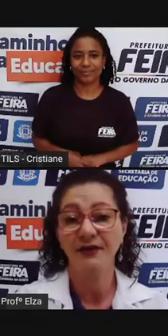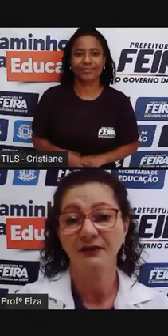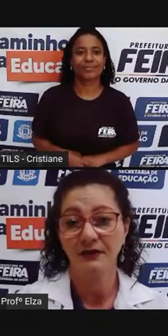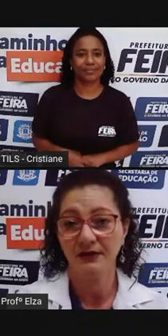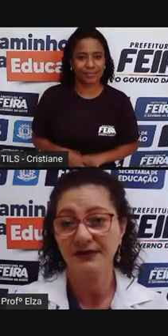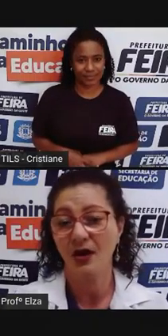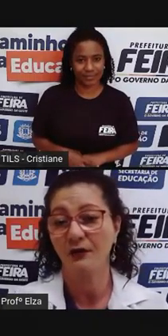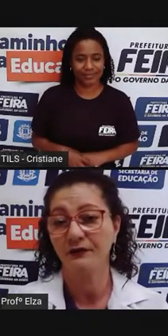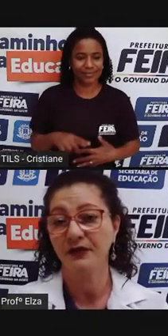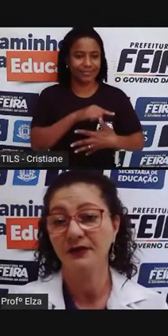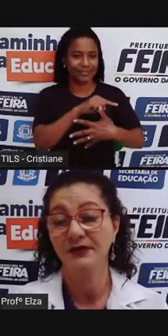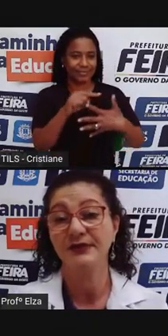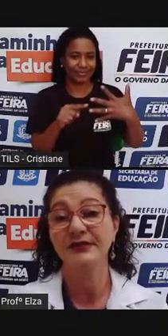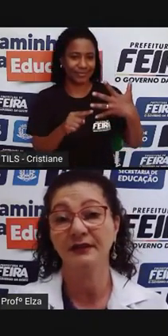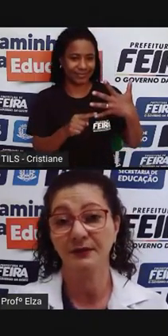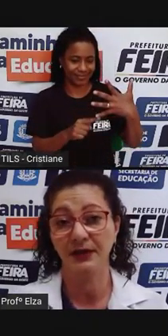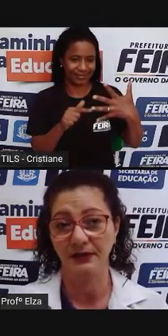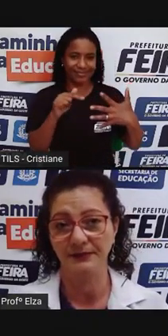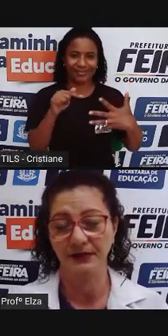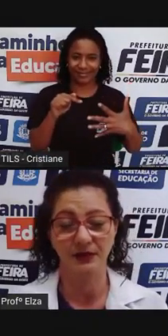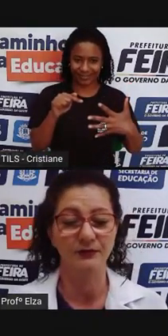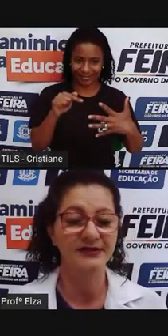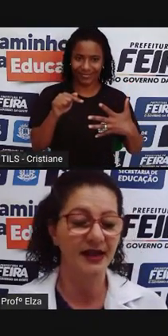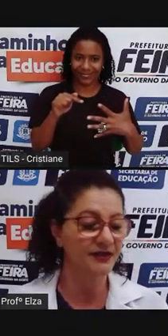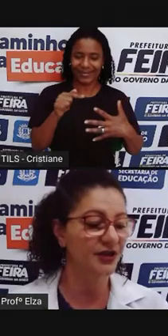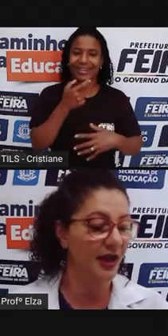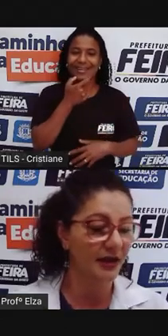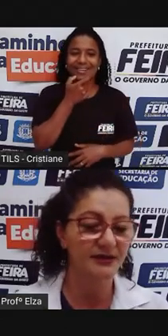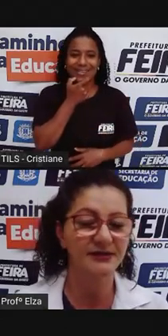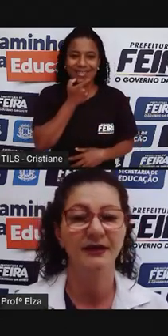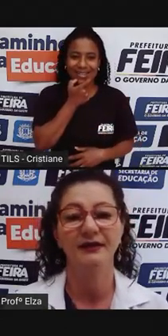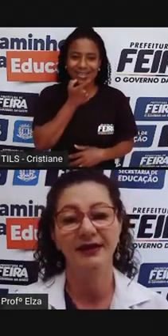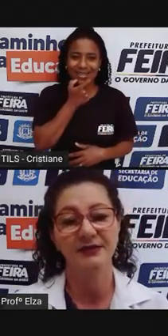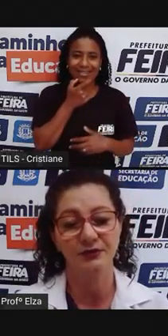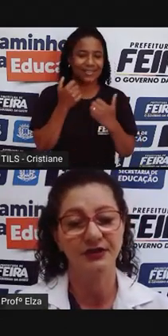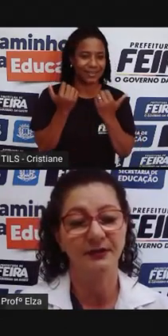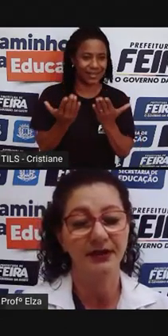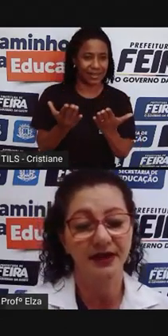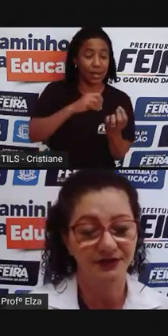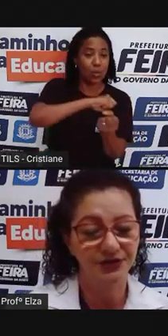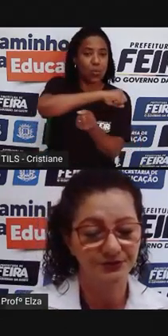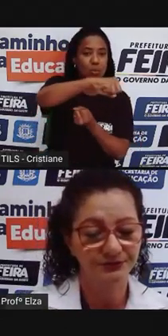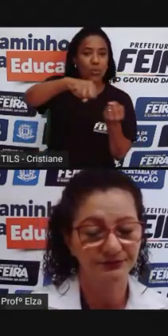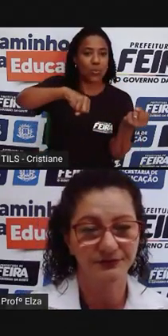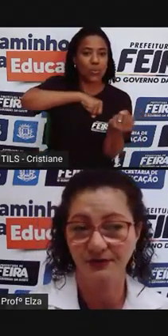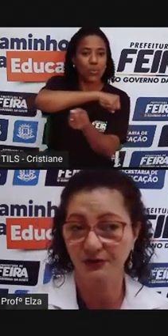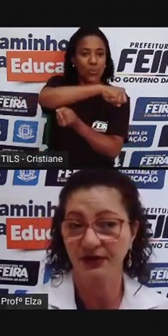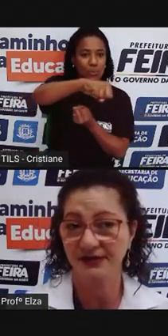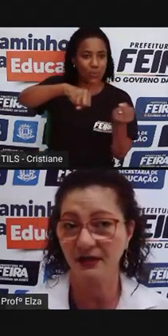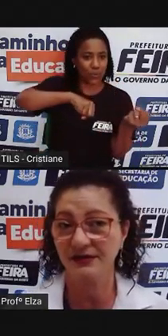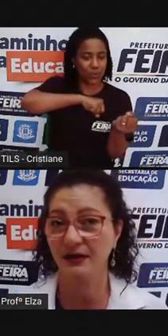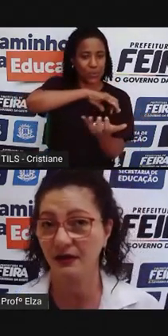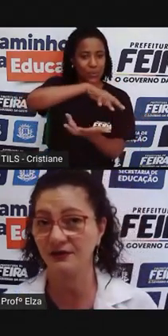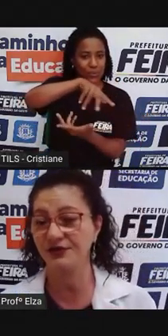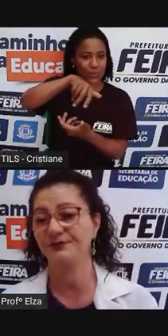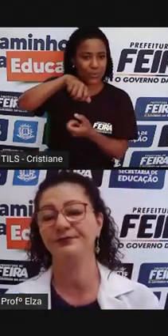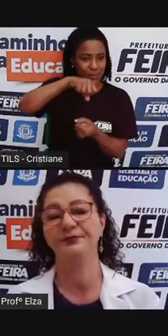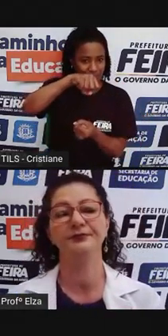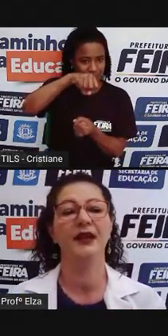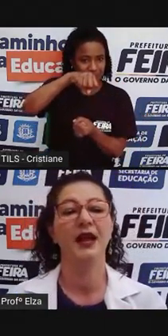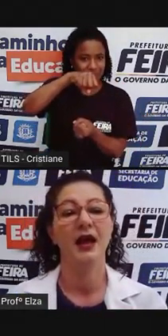Seven R's of Sustainability. Então, os sete R's da sustentabilidade. Vamos conhecê-los em